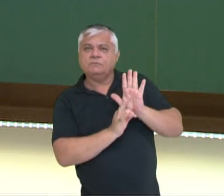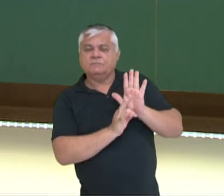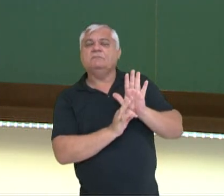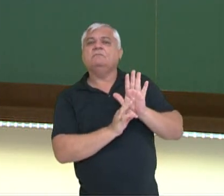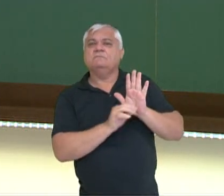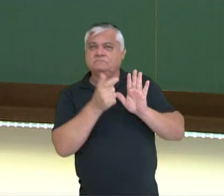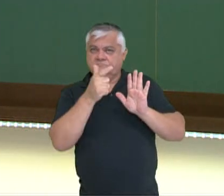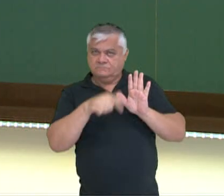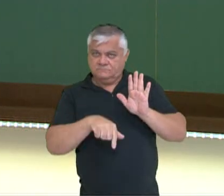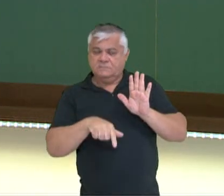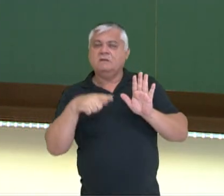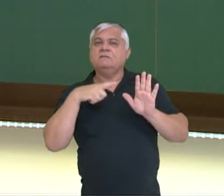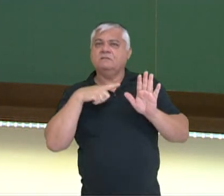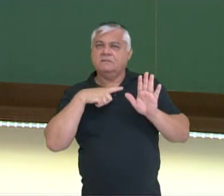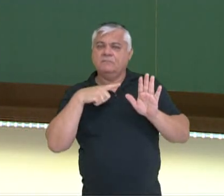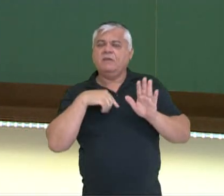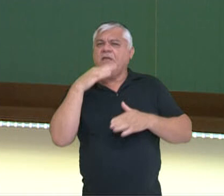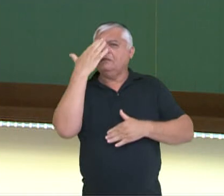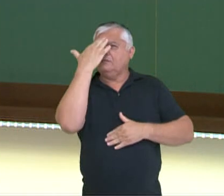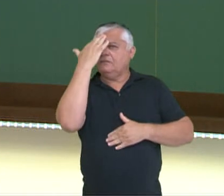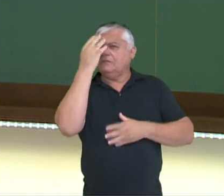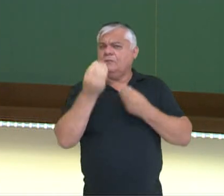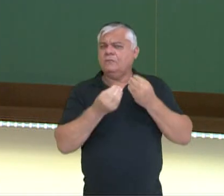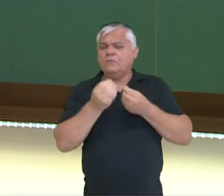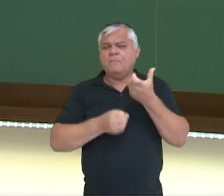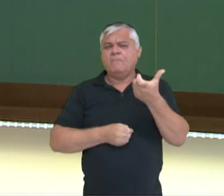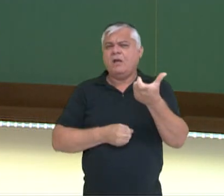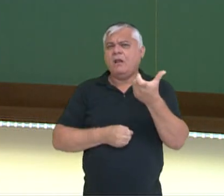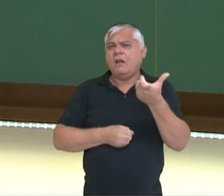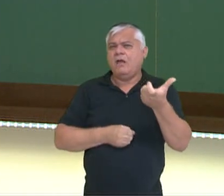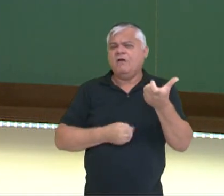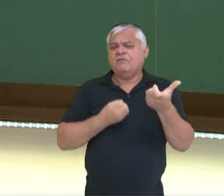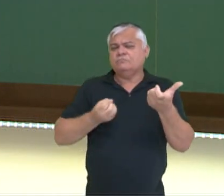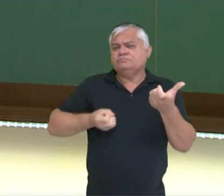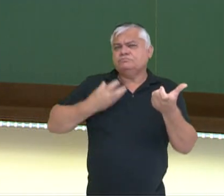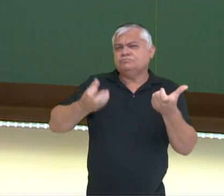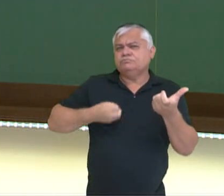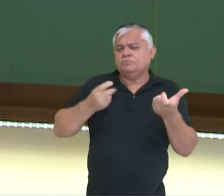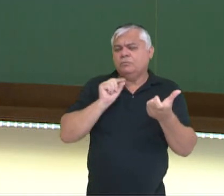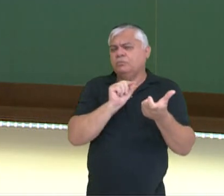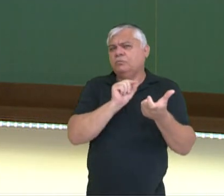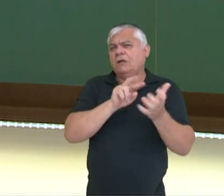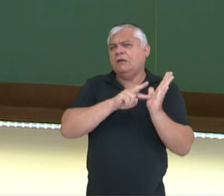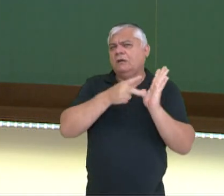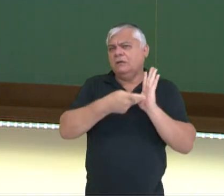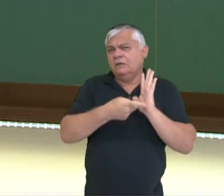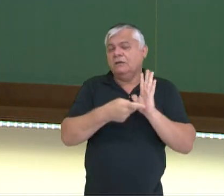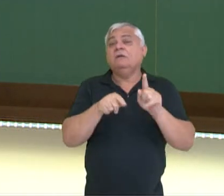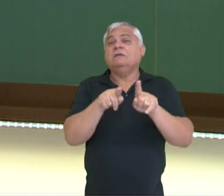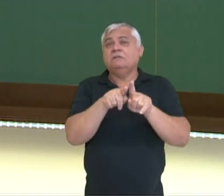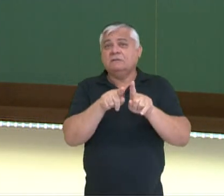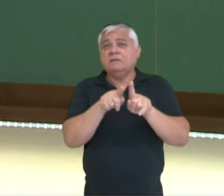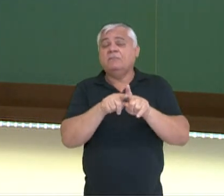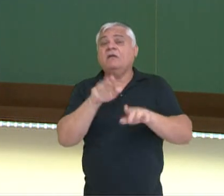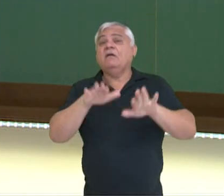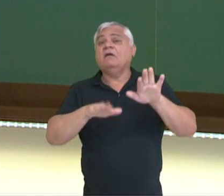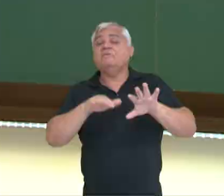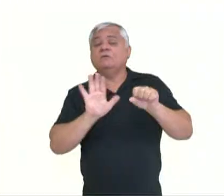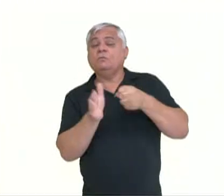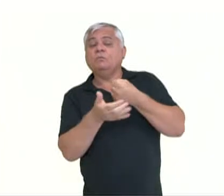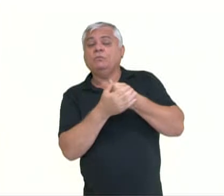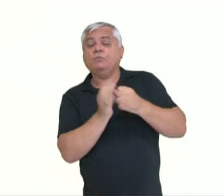Também vamos inferir o sentido de uma palavra ou expressão e inferir uma informação implícita em um